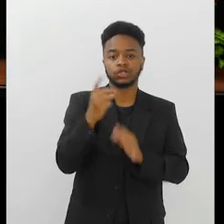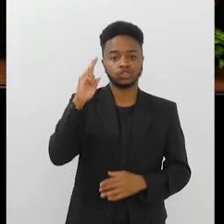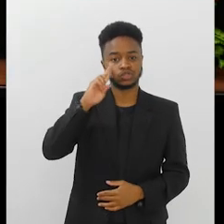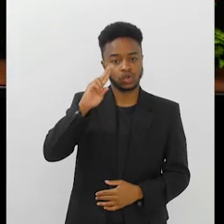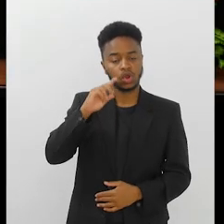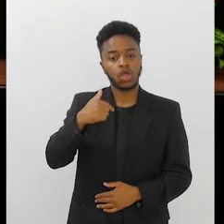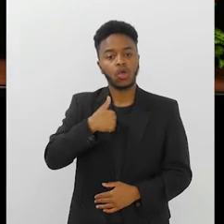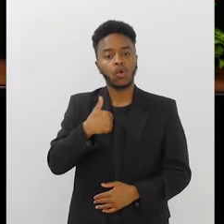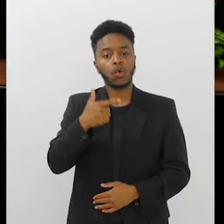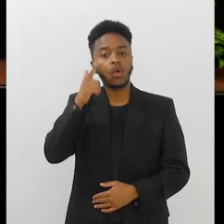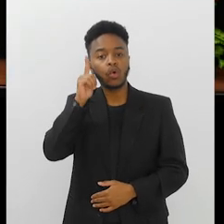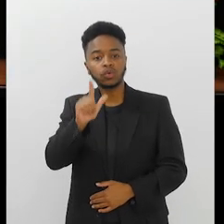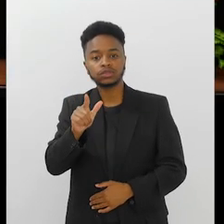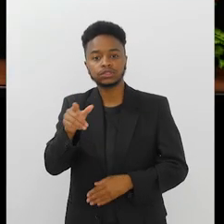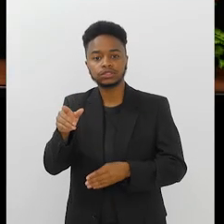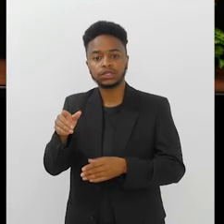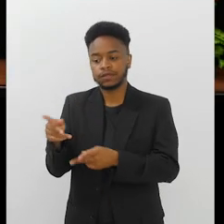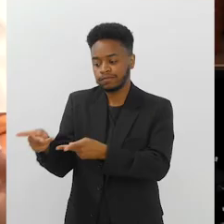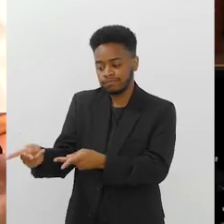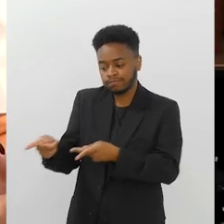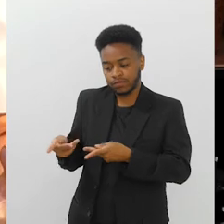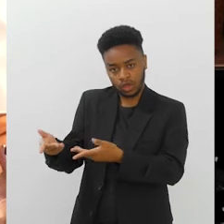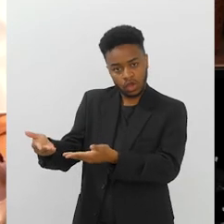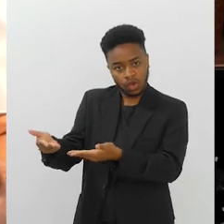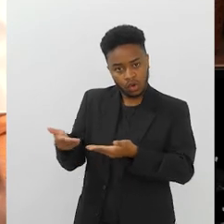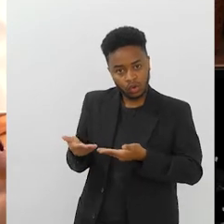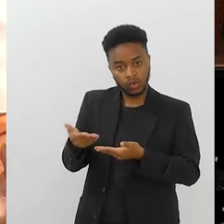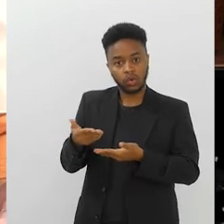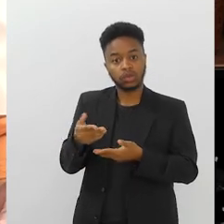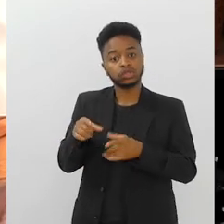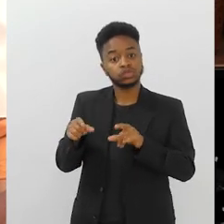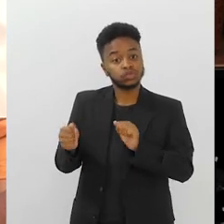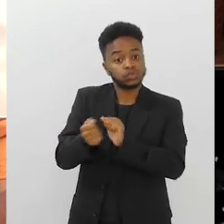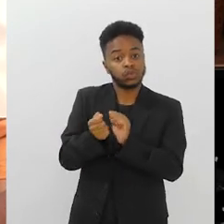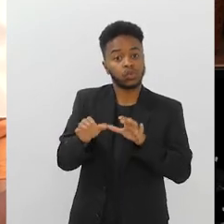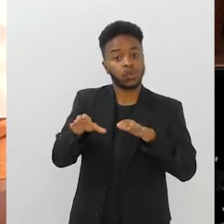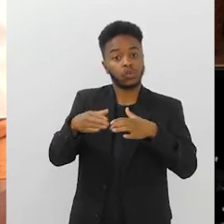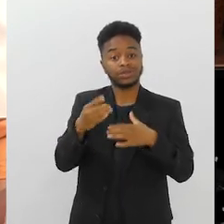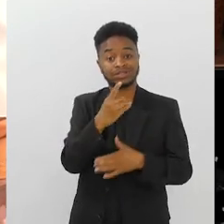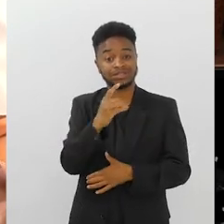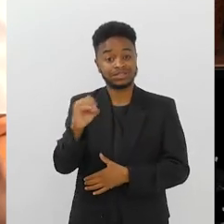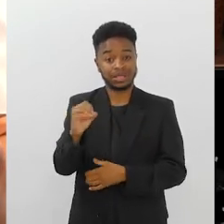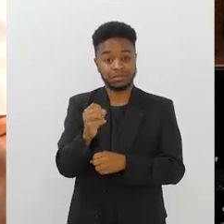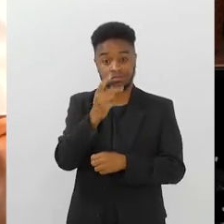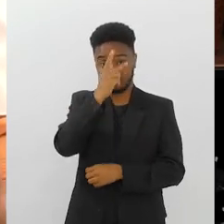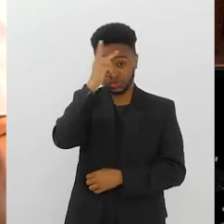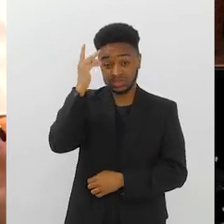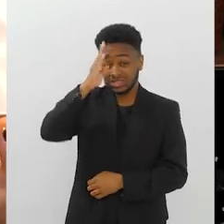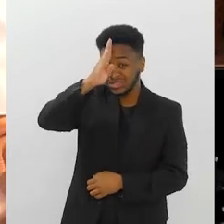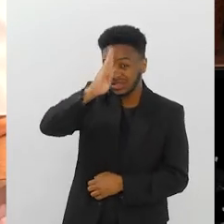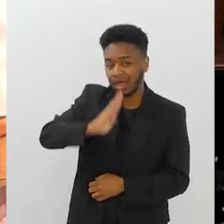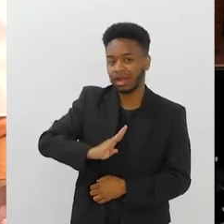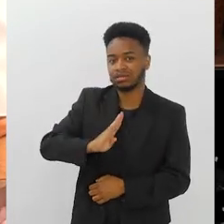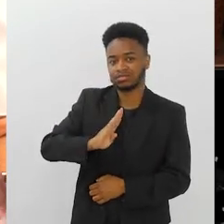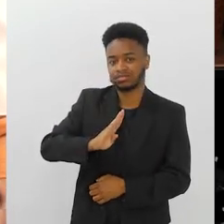consegui levá-lo lá com toda a sua comitiva 100 pessoas